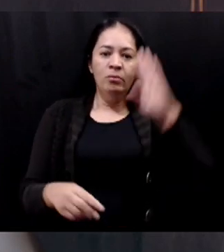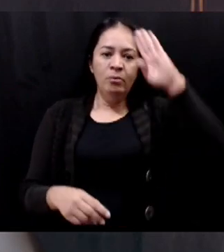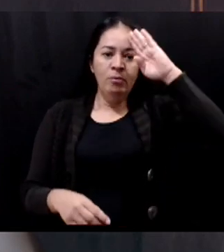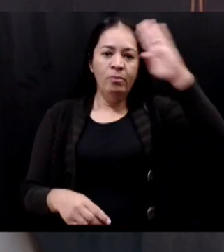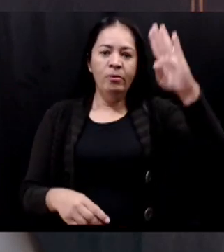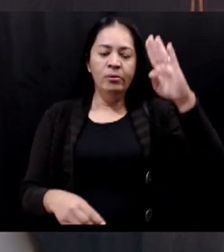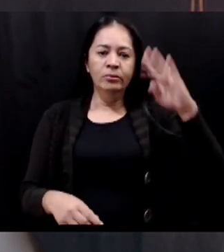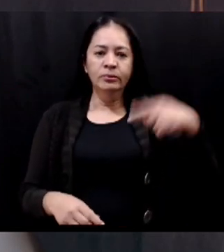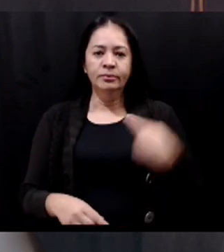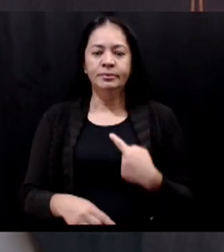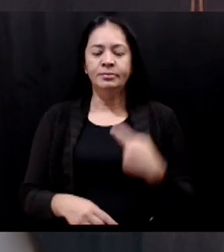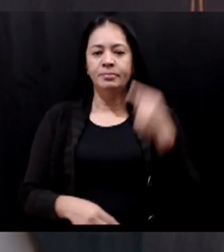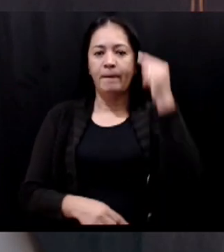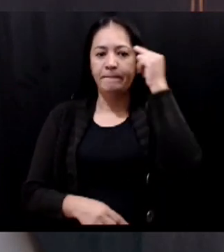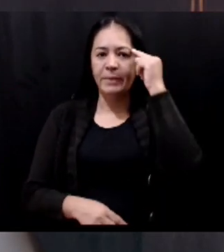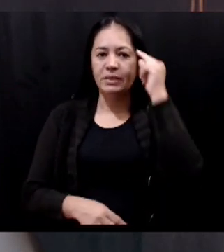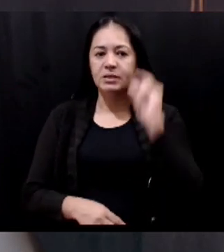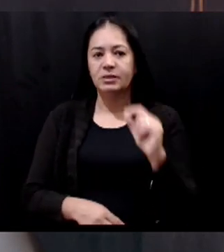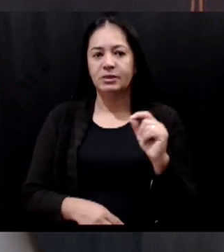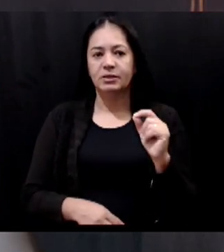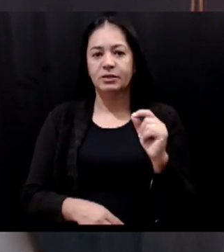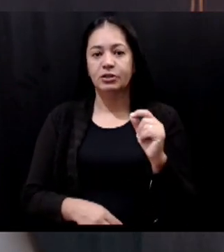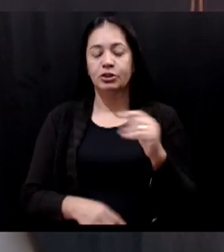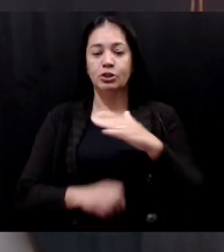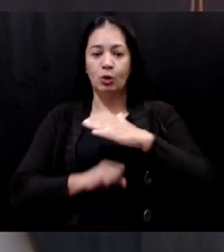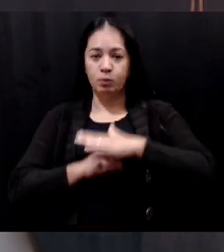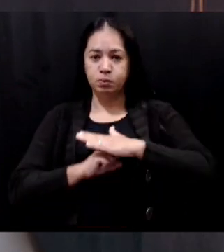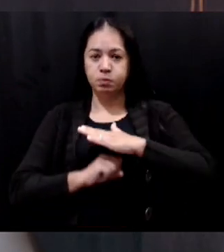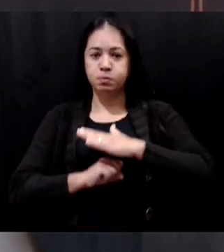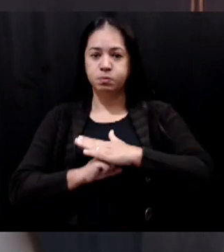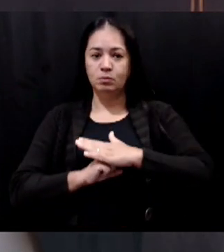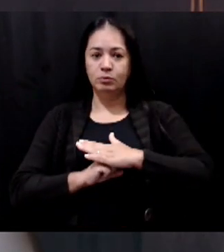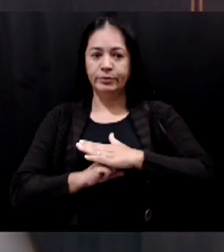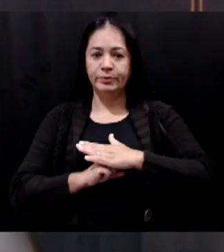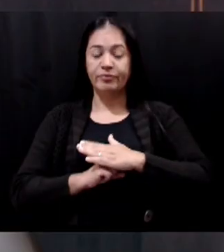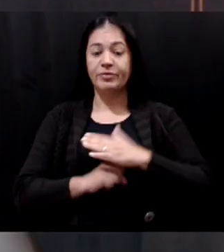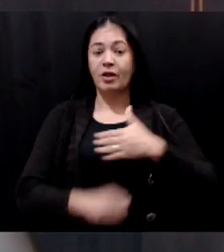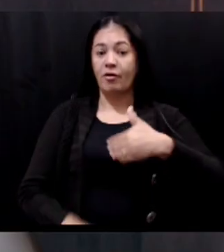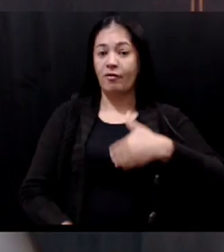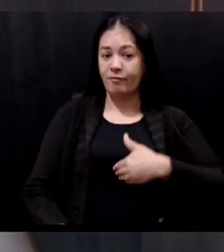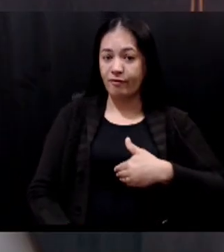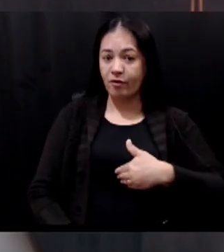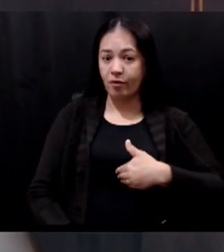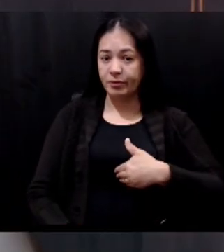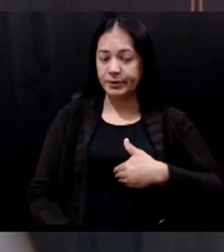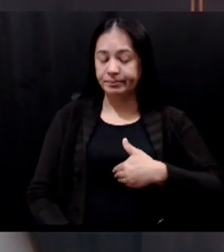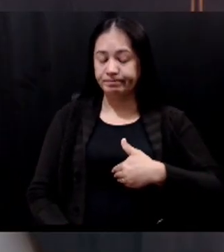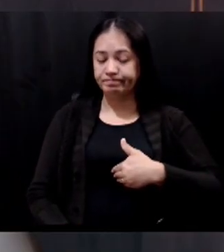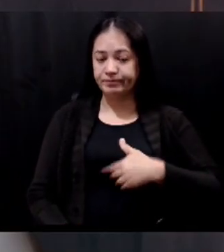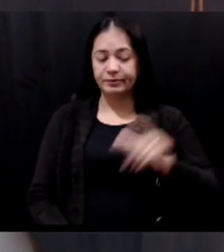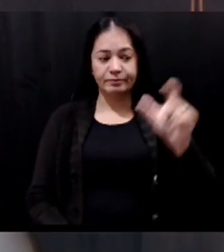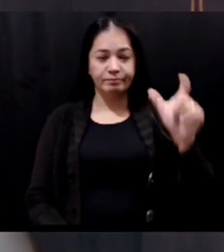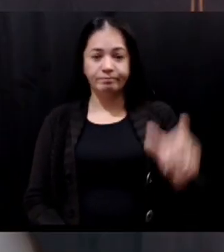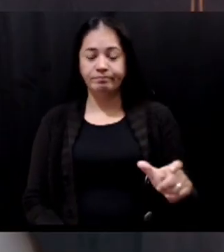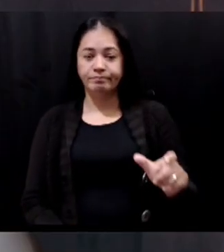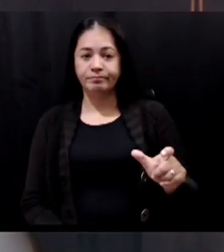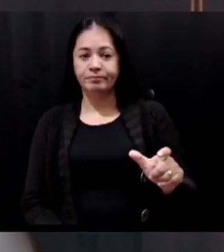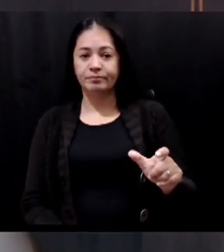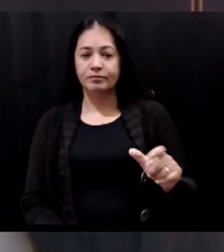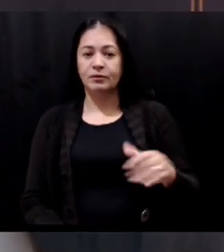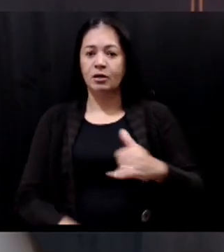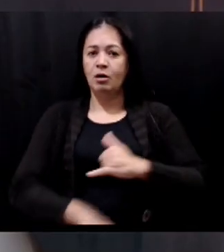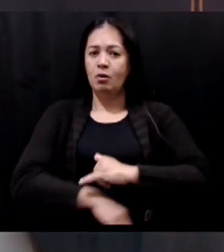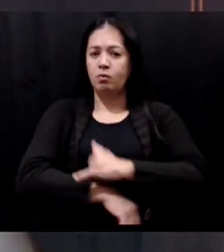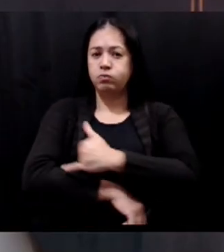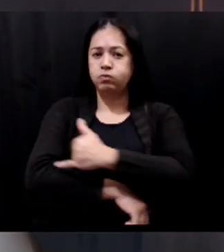pensa em saciedade e em fome. Então, assim, um indivíduo que tem essa obesidade, que tem esse excesso de